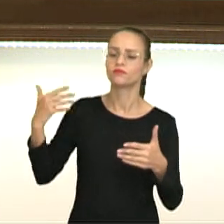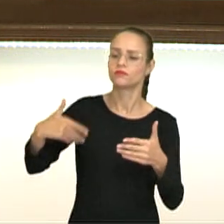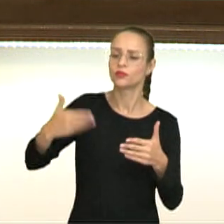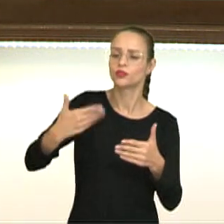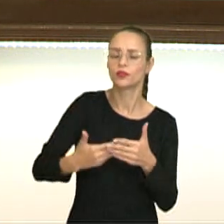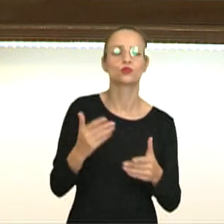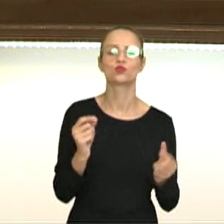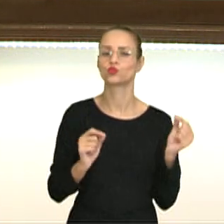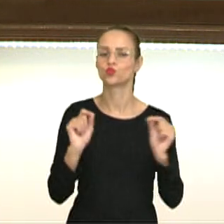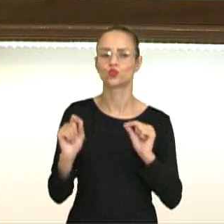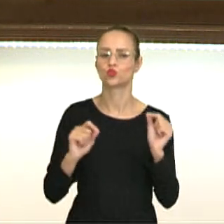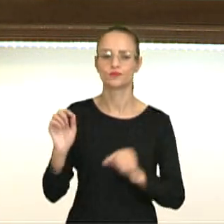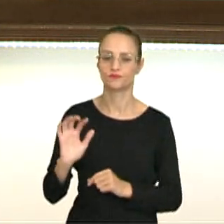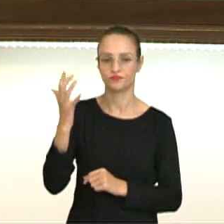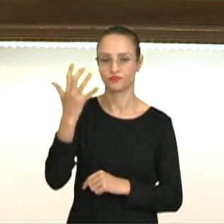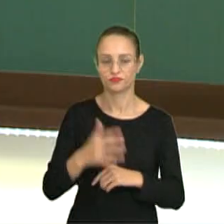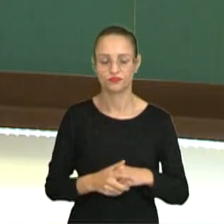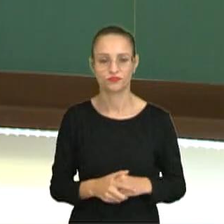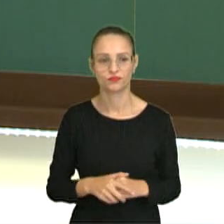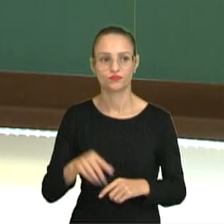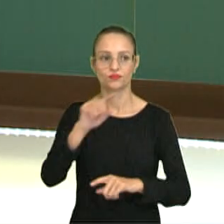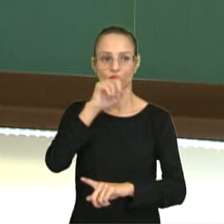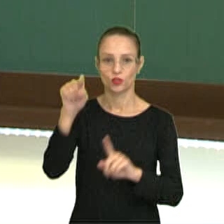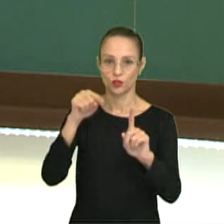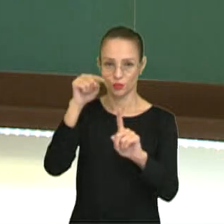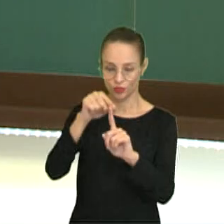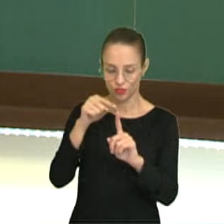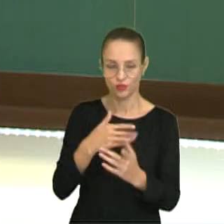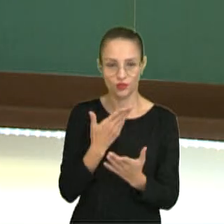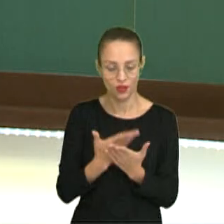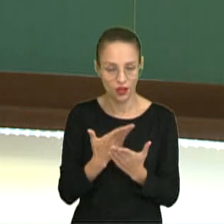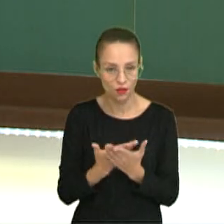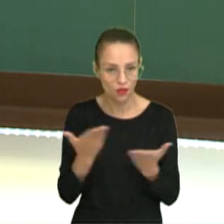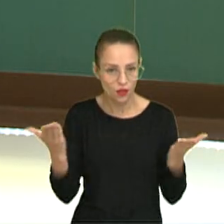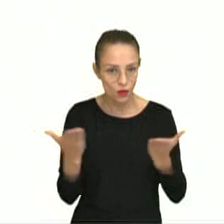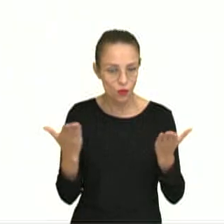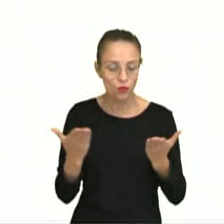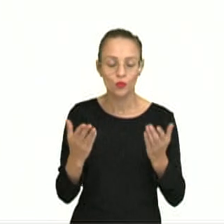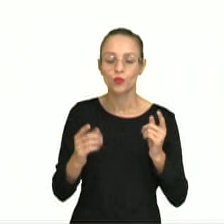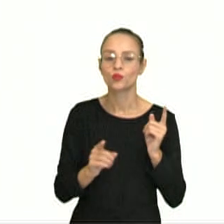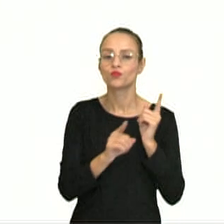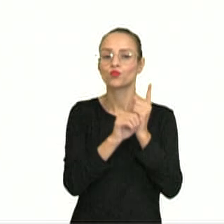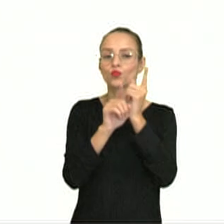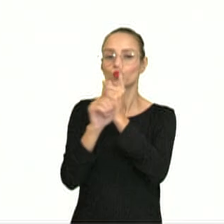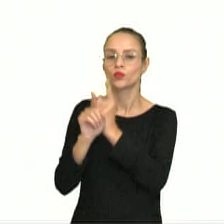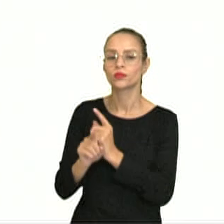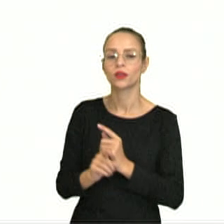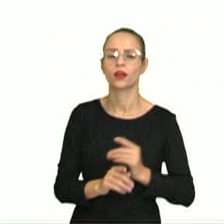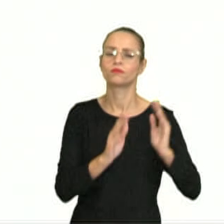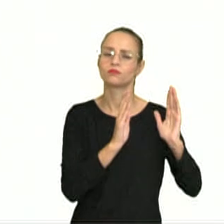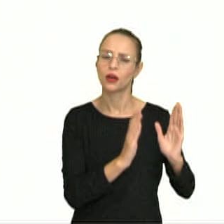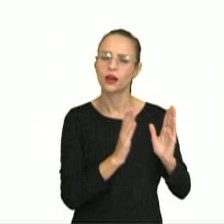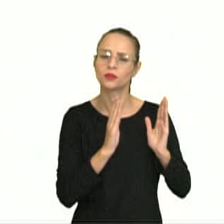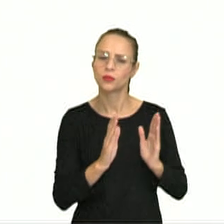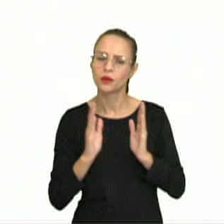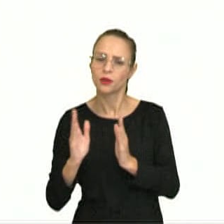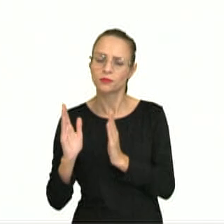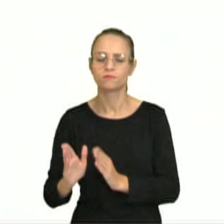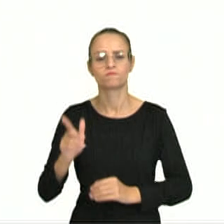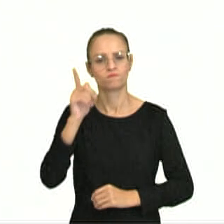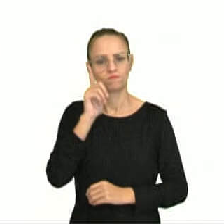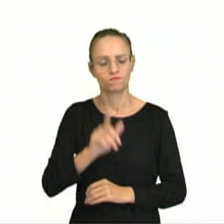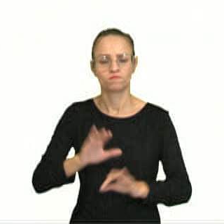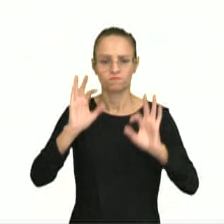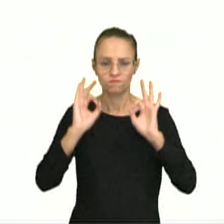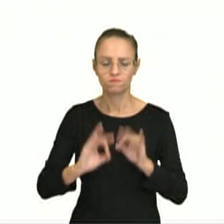processo. Então, o nosso objetivo da aula de hoje é identificar as etapas para a consolidação da